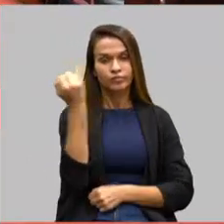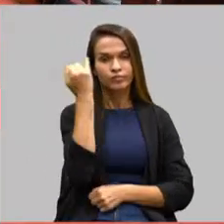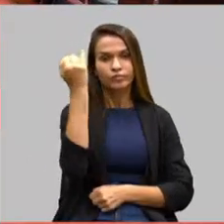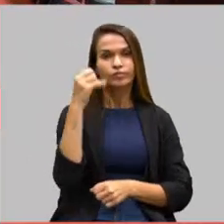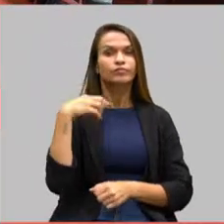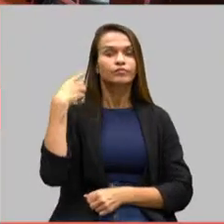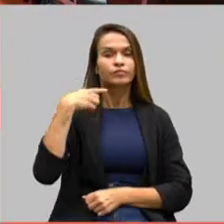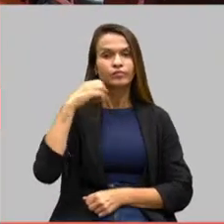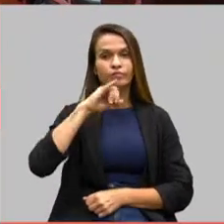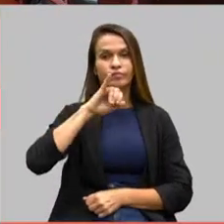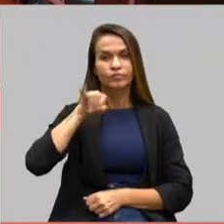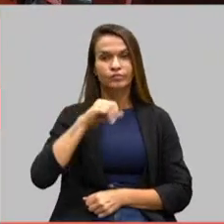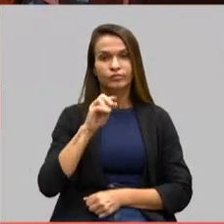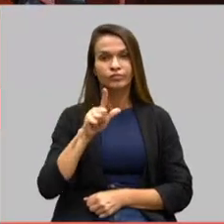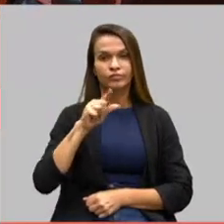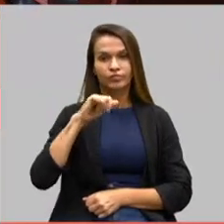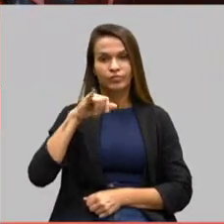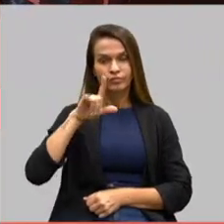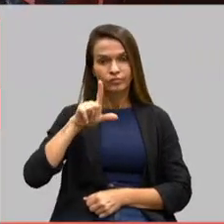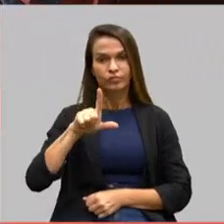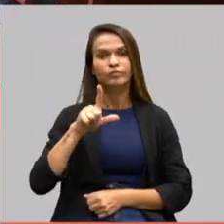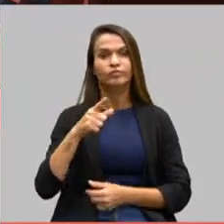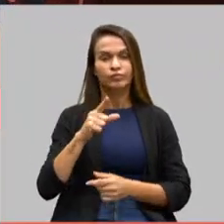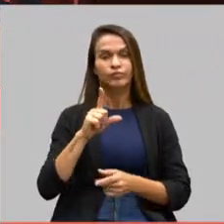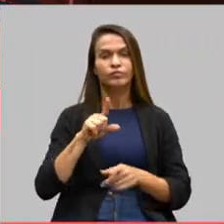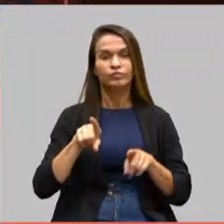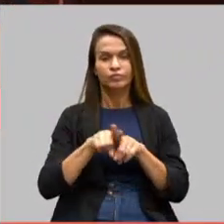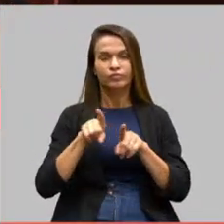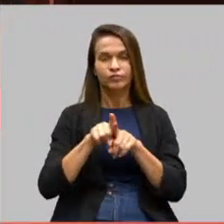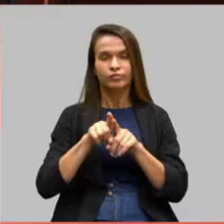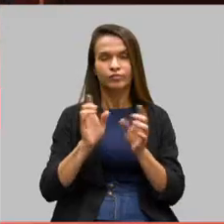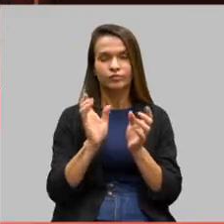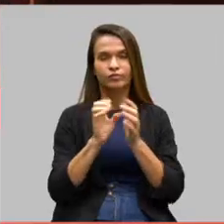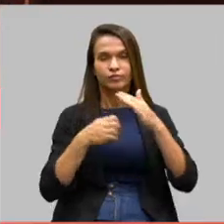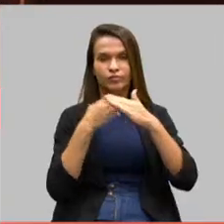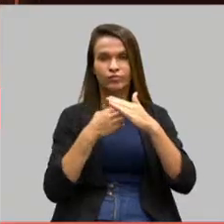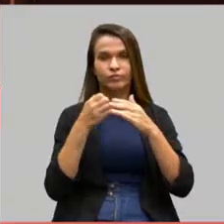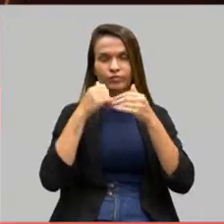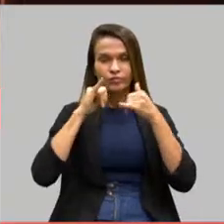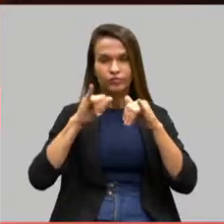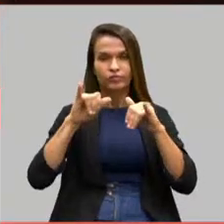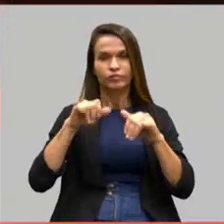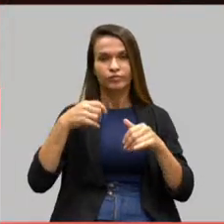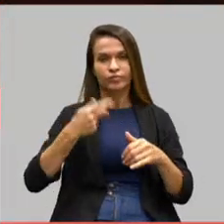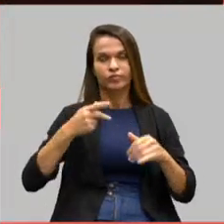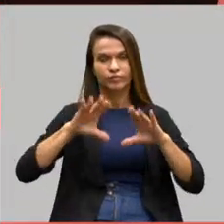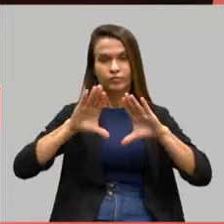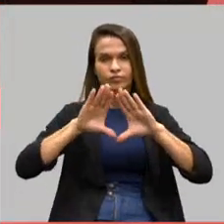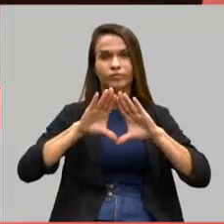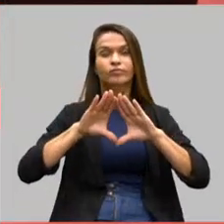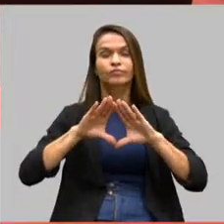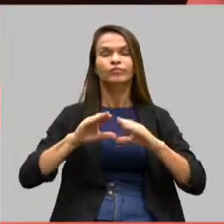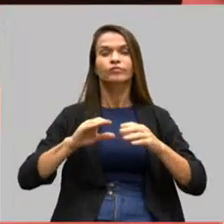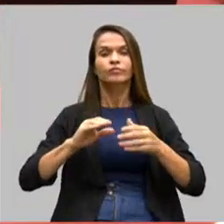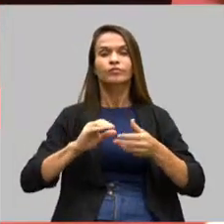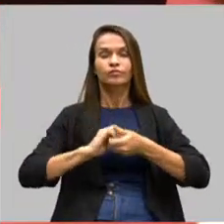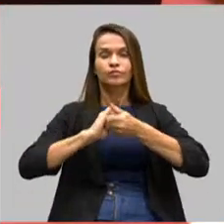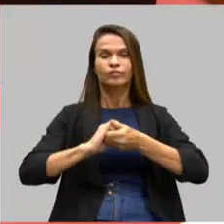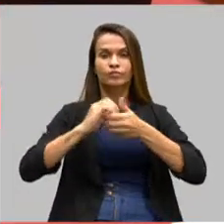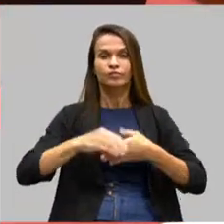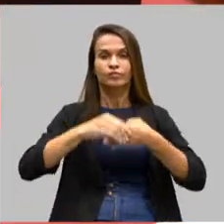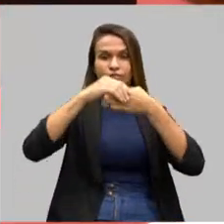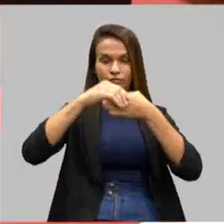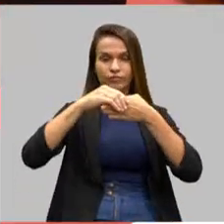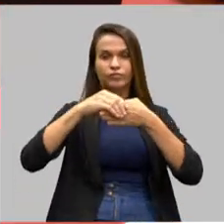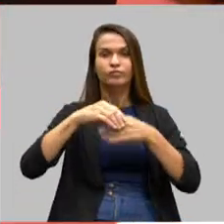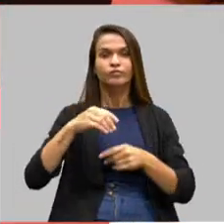Gil Pereira, presidente da nossa Comissão de Minas e Energia, também desta casa. Cumprimentar o líder da minoria aqui, deputado doutor